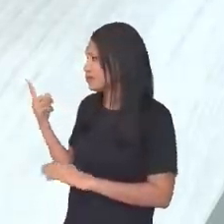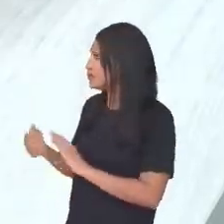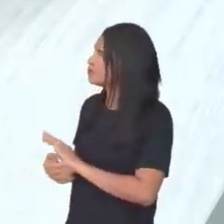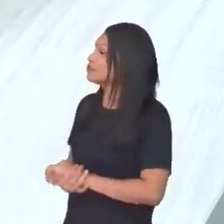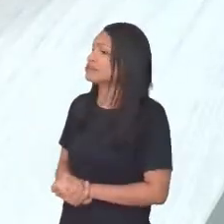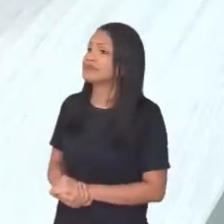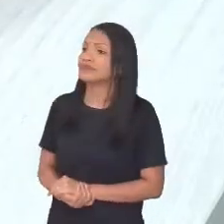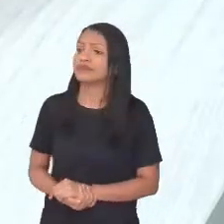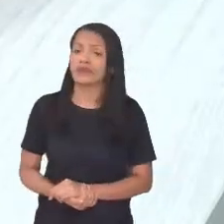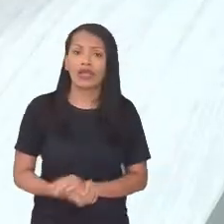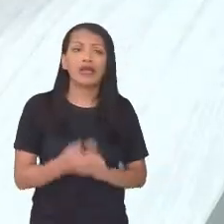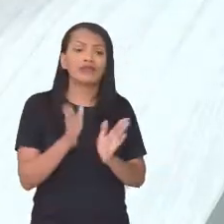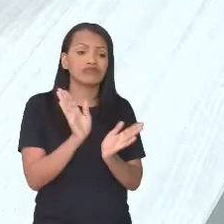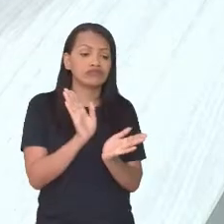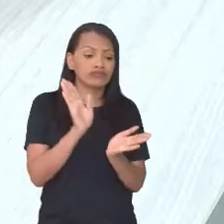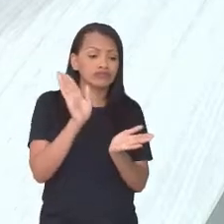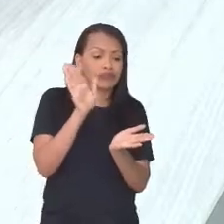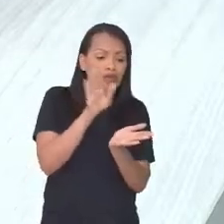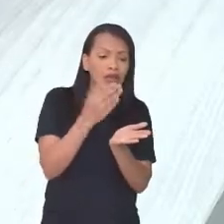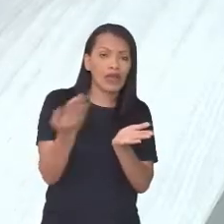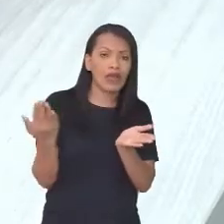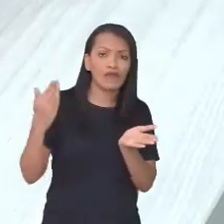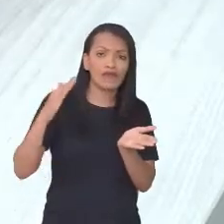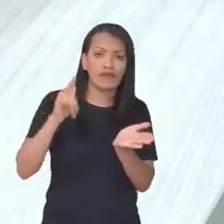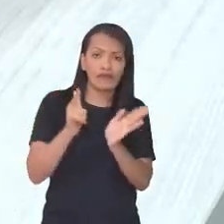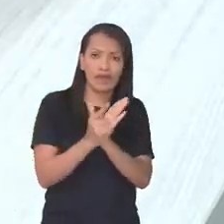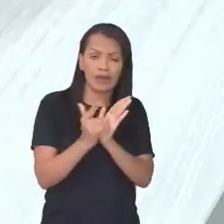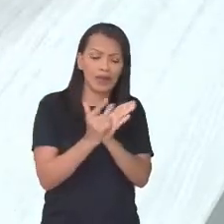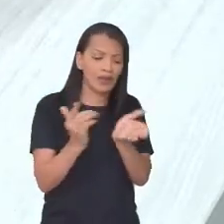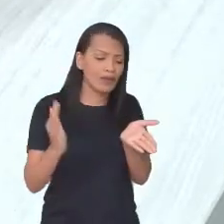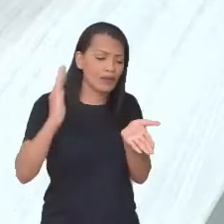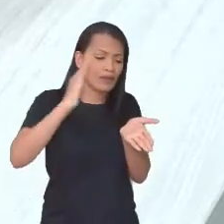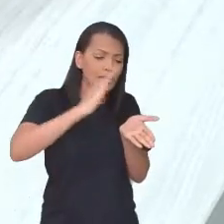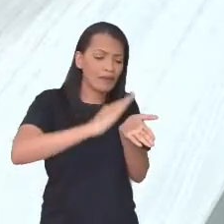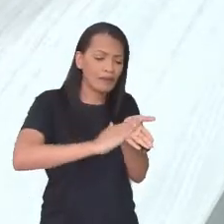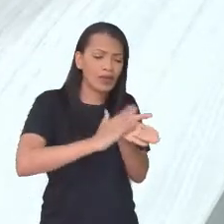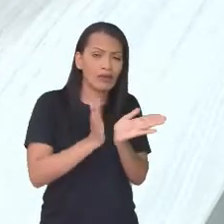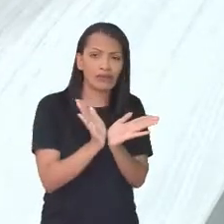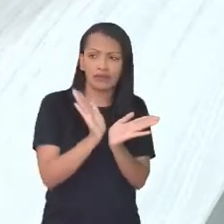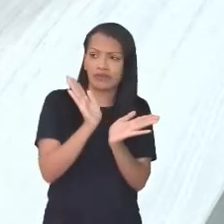vendo? Fecha. E a gente vem com o pulsor fazendo as